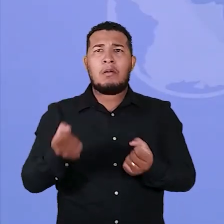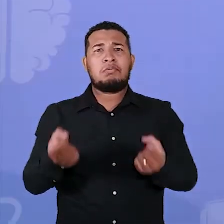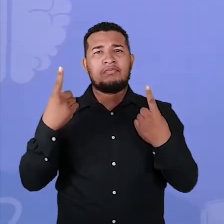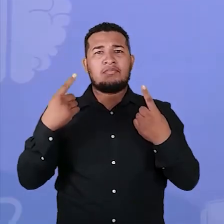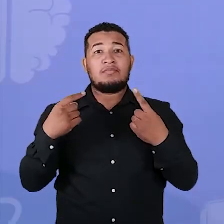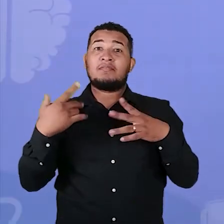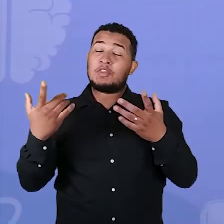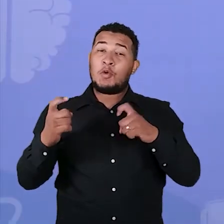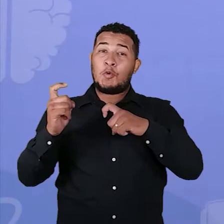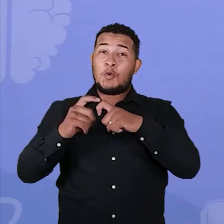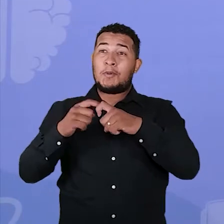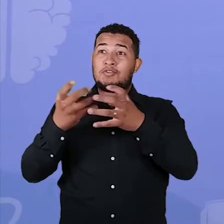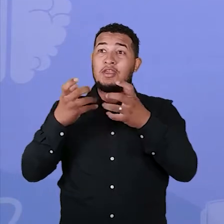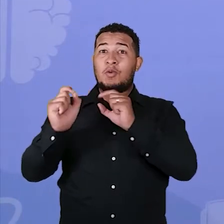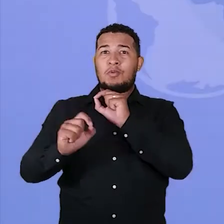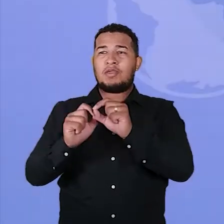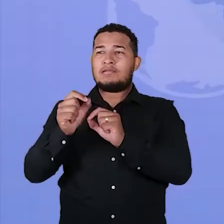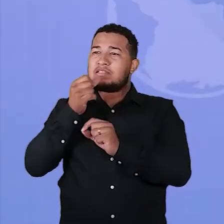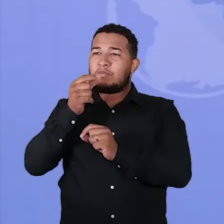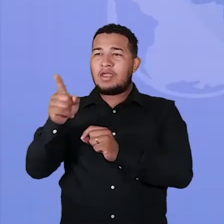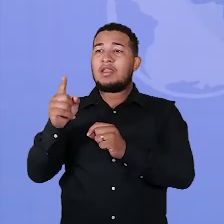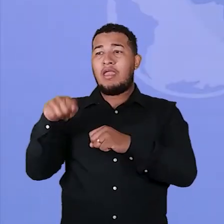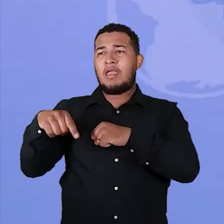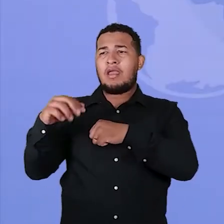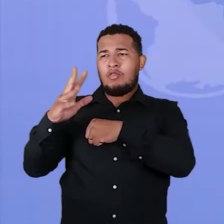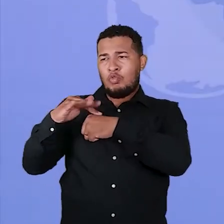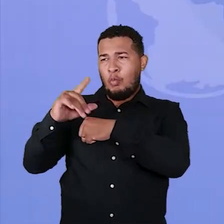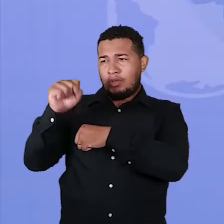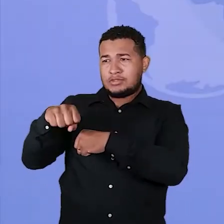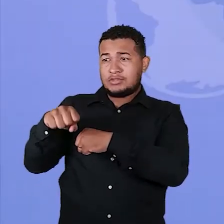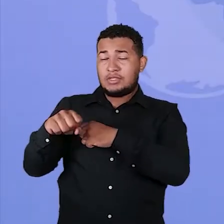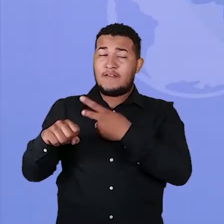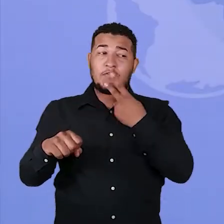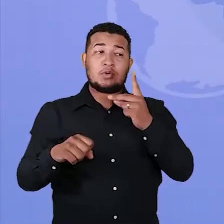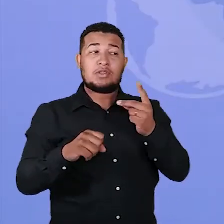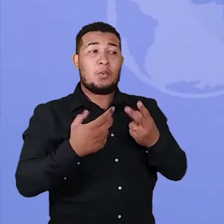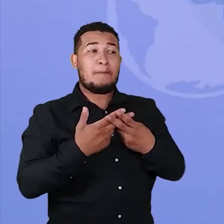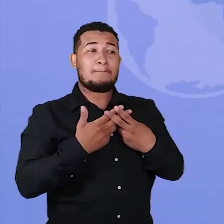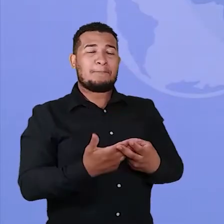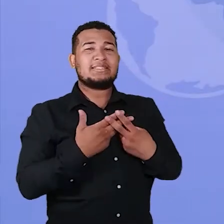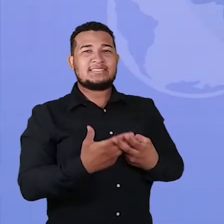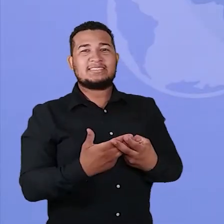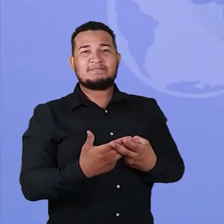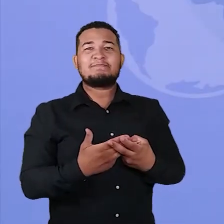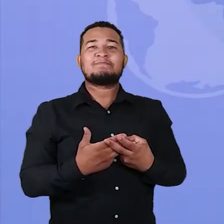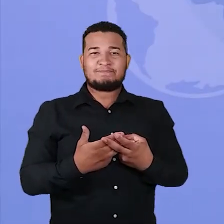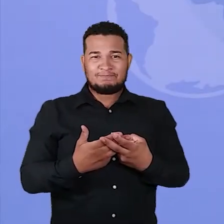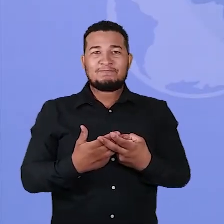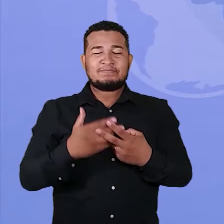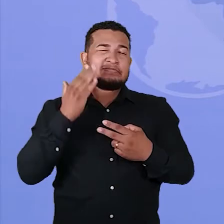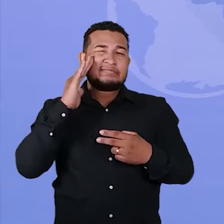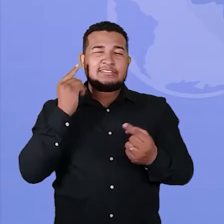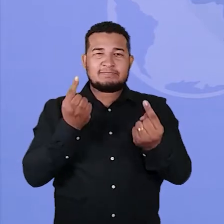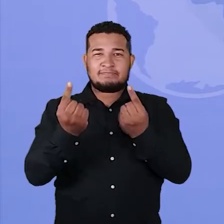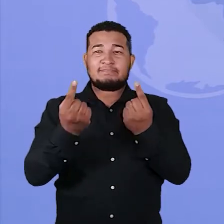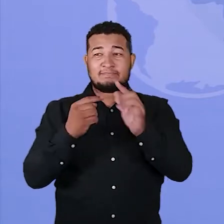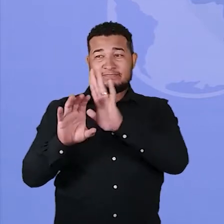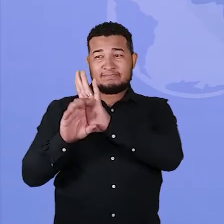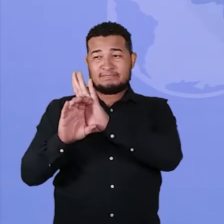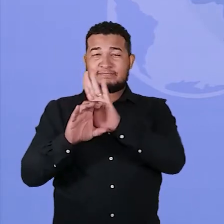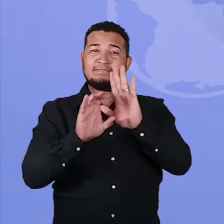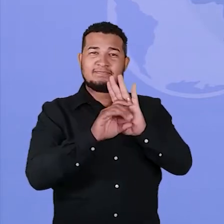expectativa ali. O médico queria que ele falasse se ele era paciente clínico ou não, e ele respondeu como se ele